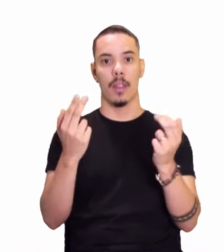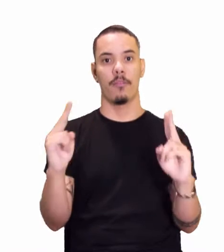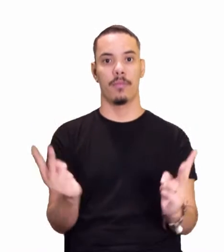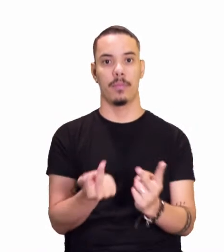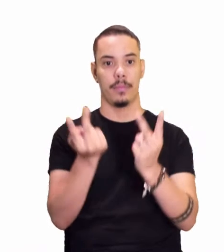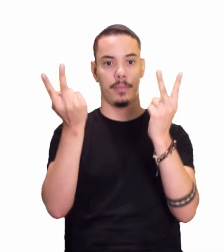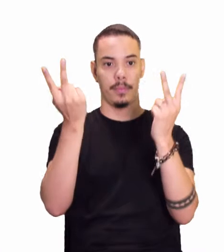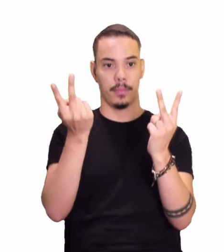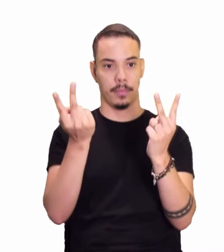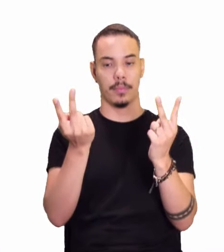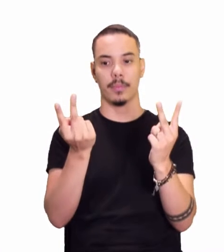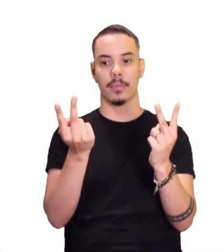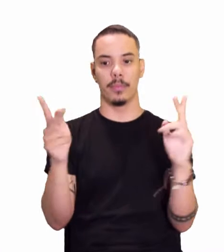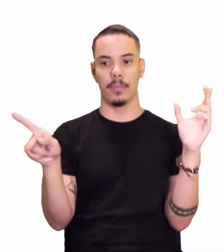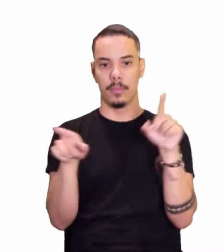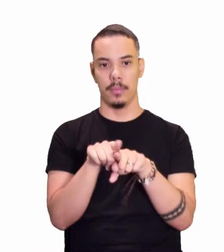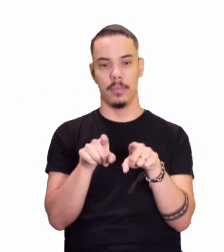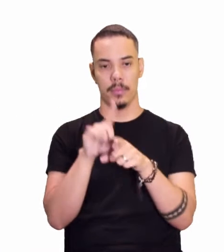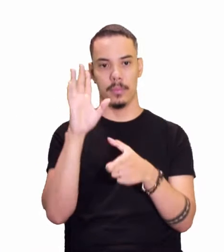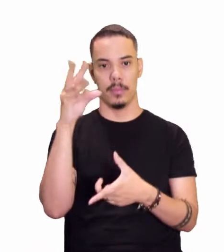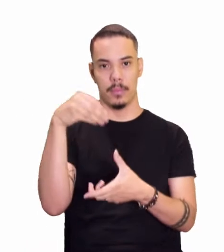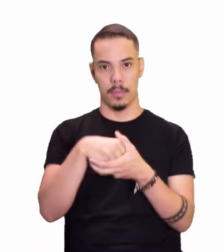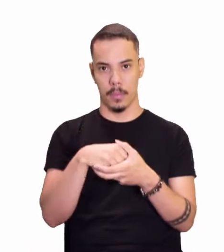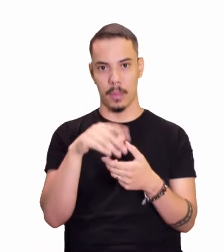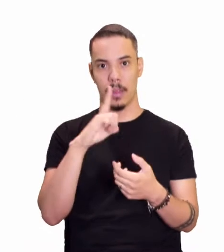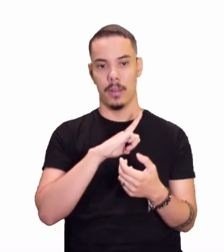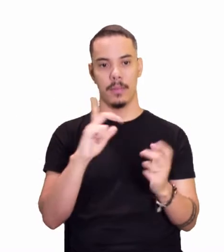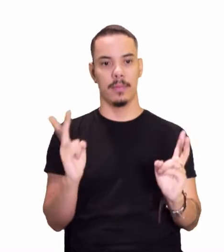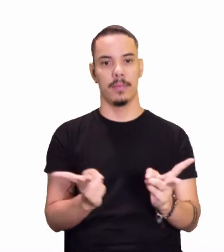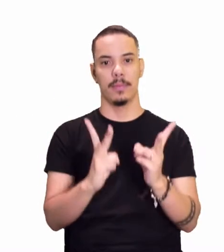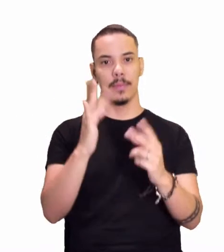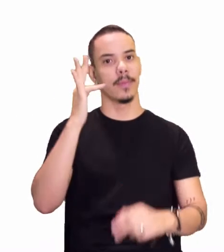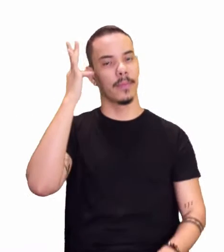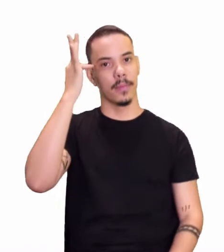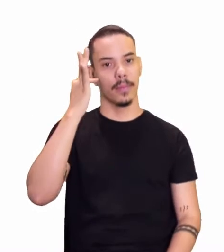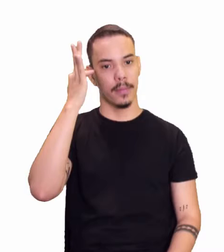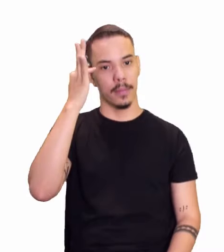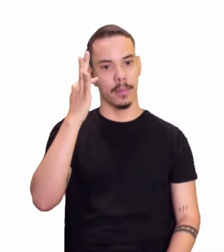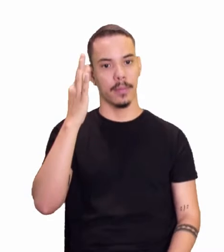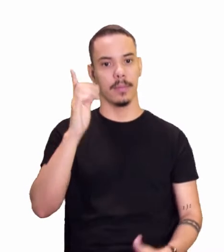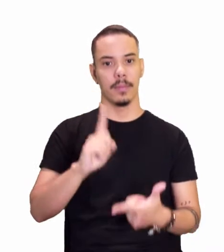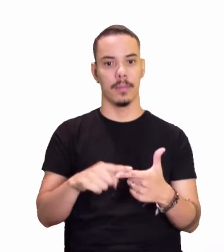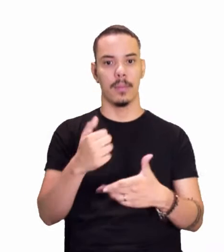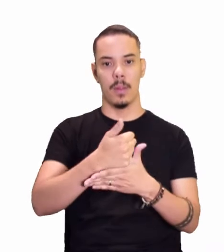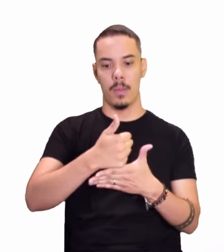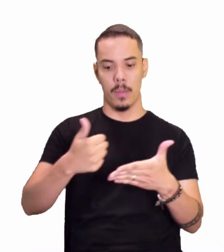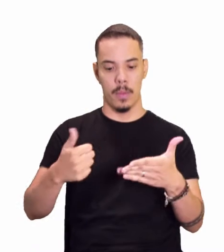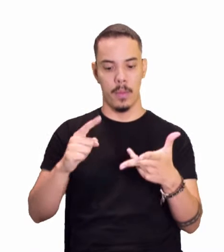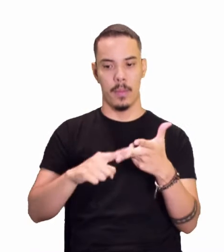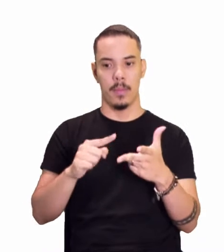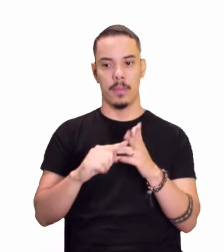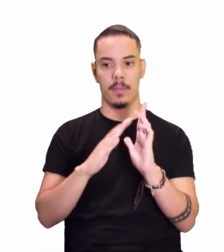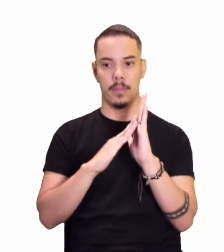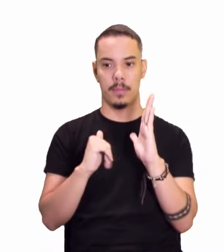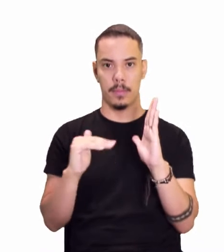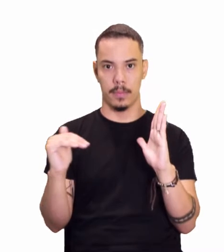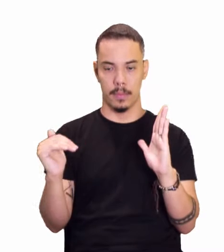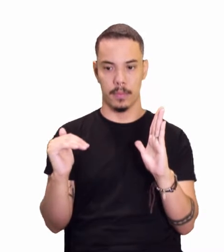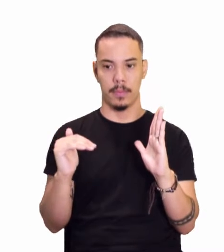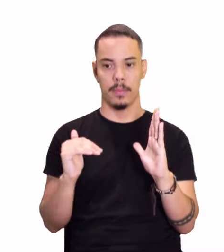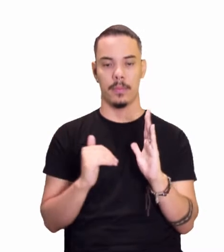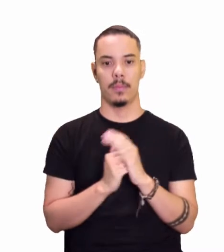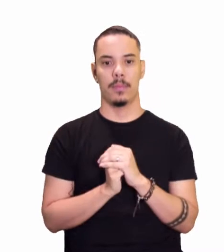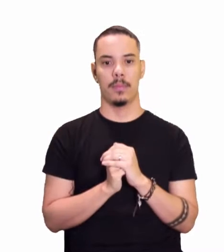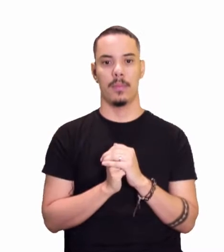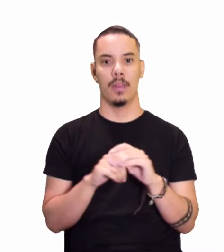né? Humanismo vai estar concentrado valores filosóficos, valores morais, valores estéticos, tá?